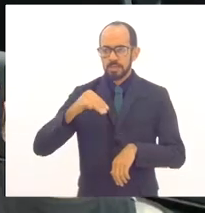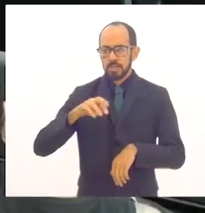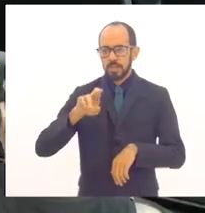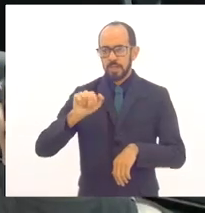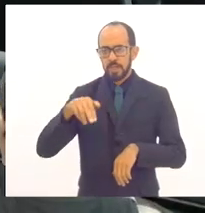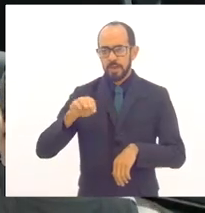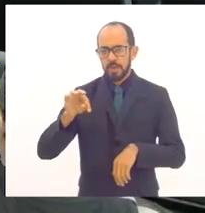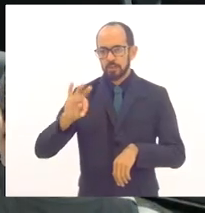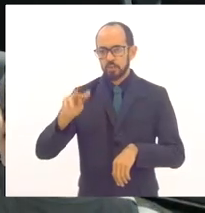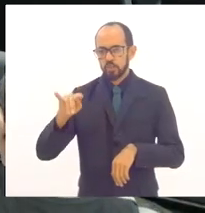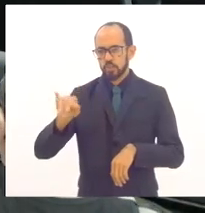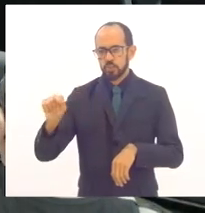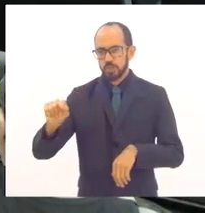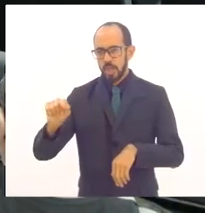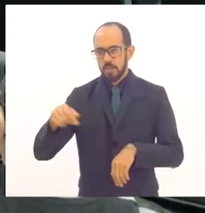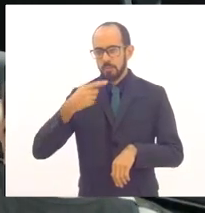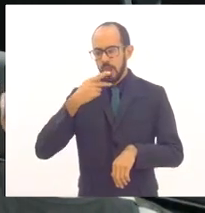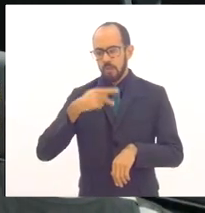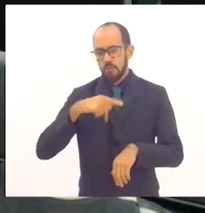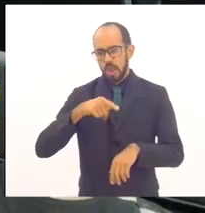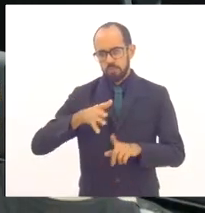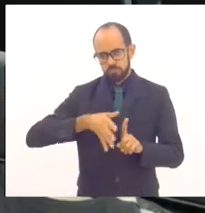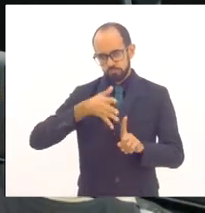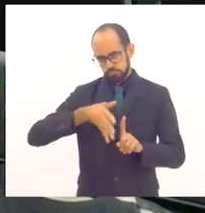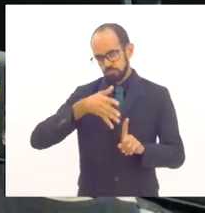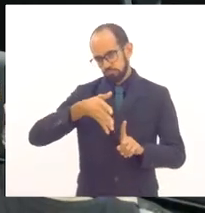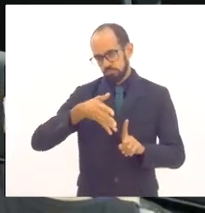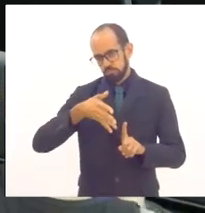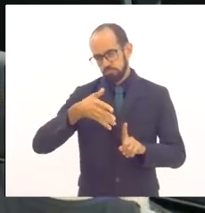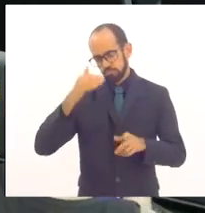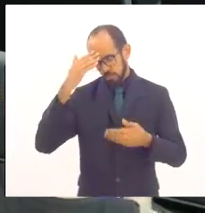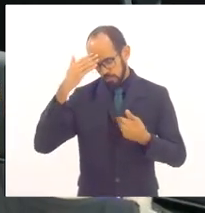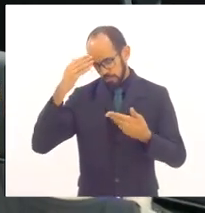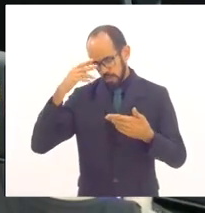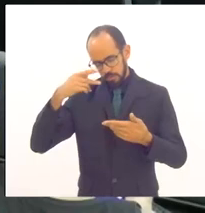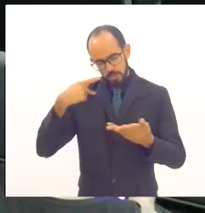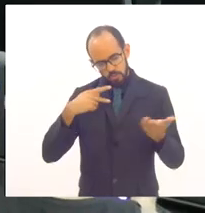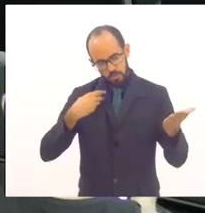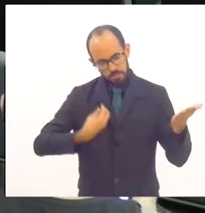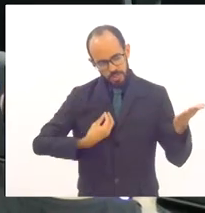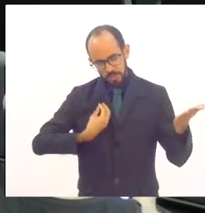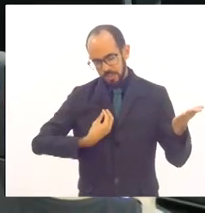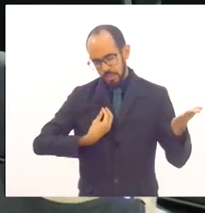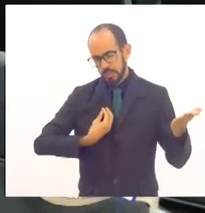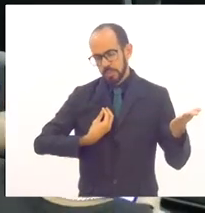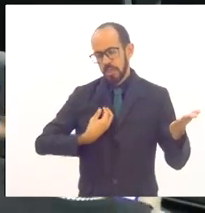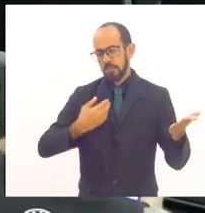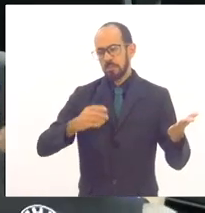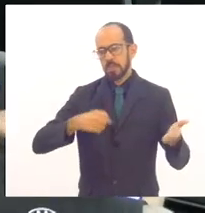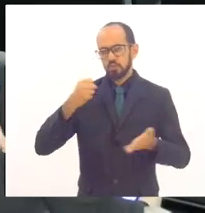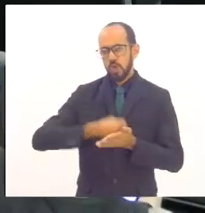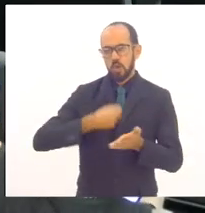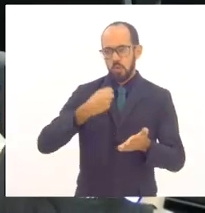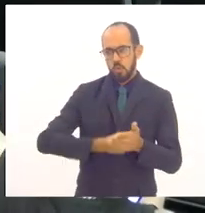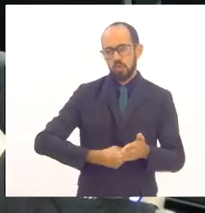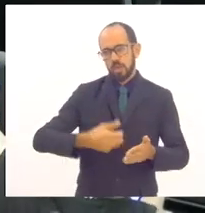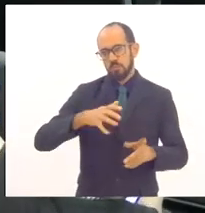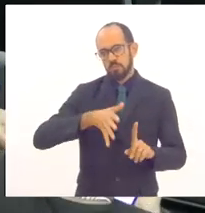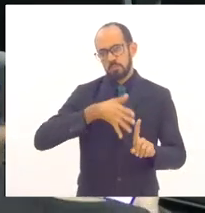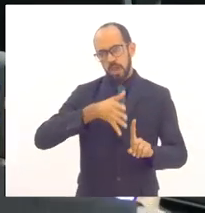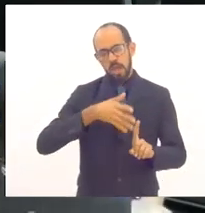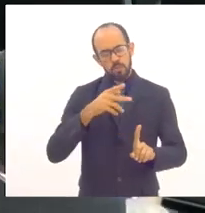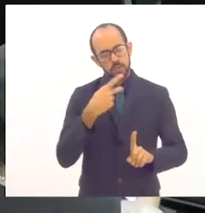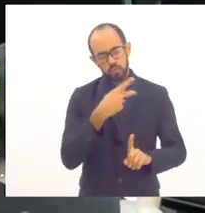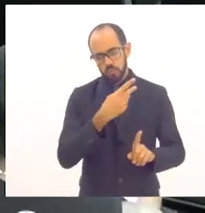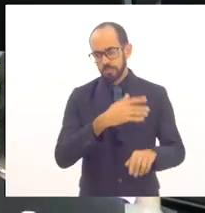então, para usar a palavra. Obrigado aqui pela sua presença, pela sua combatividade. A palavra é